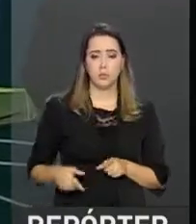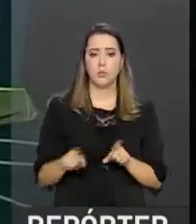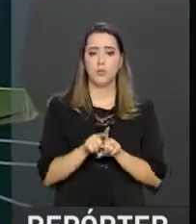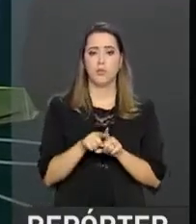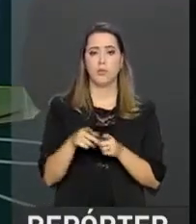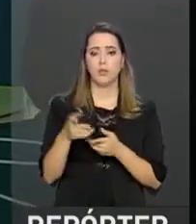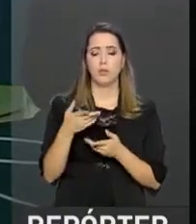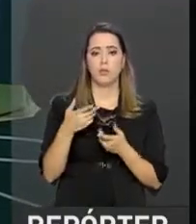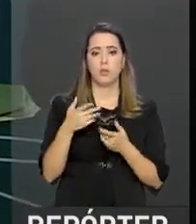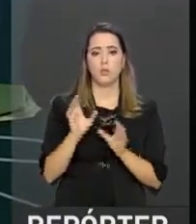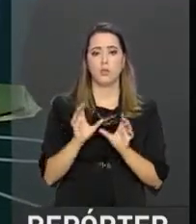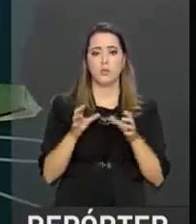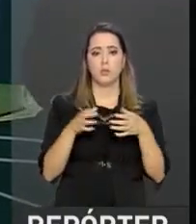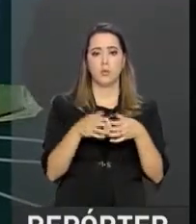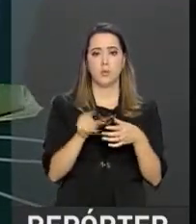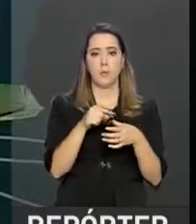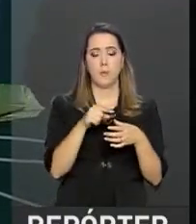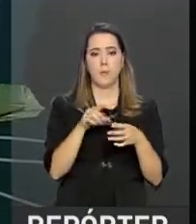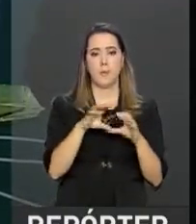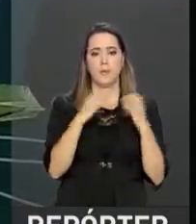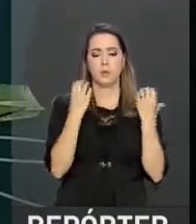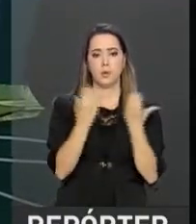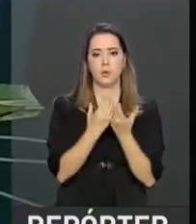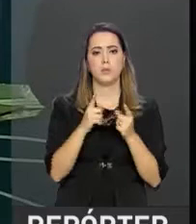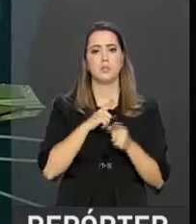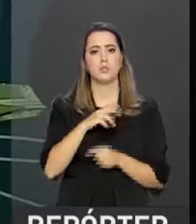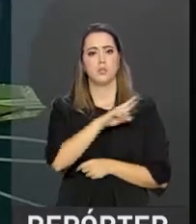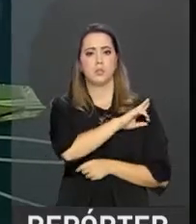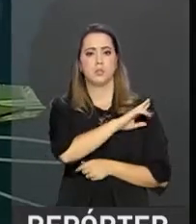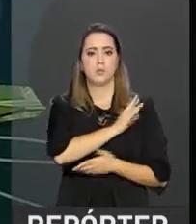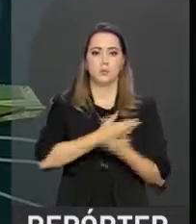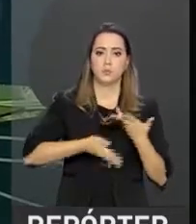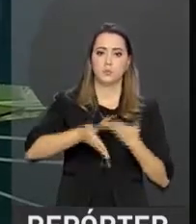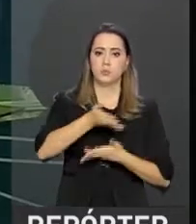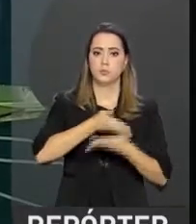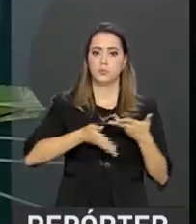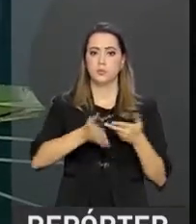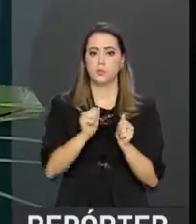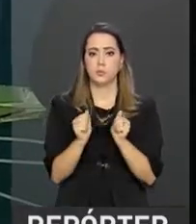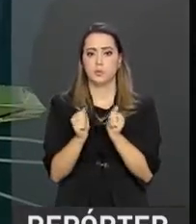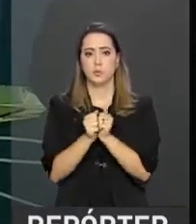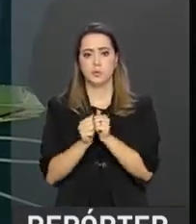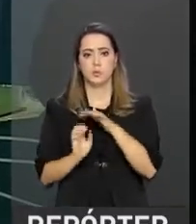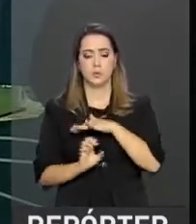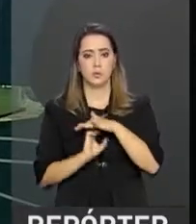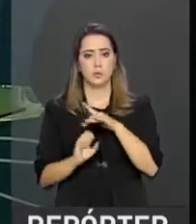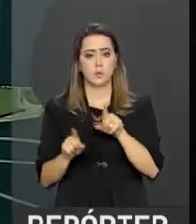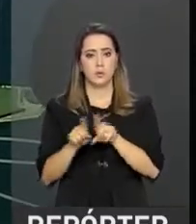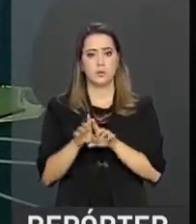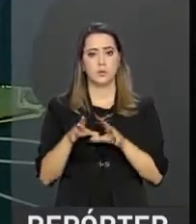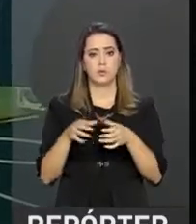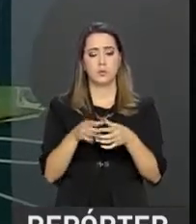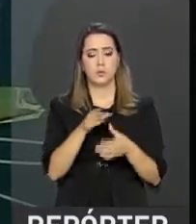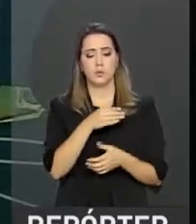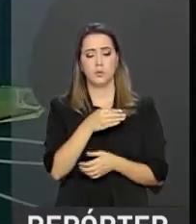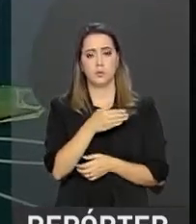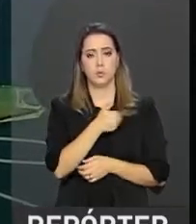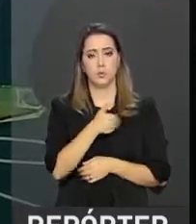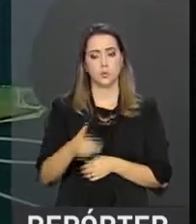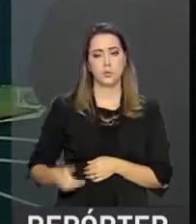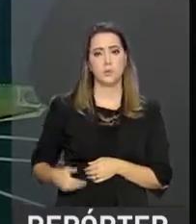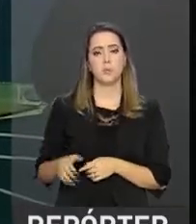usina tem uma responsabilidade que é compartilhada com todo o setor público e privado e com